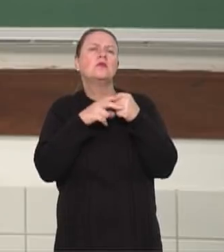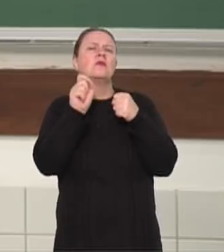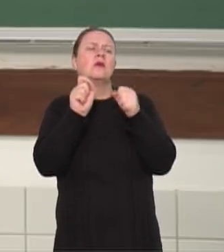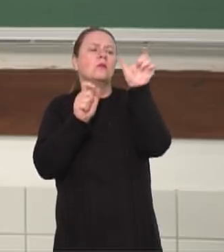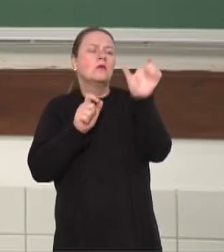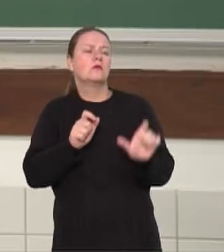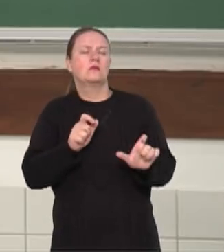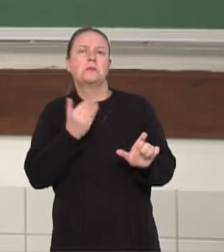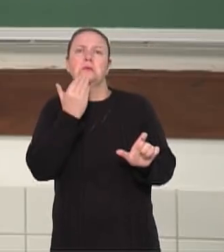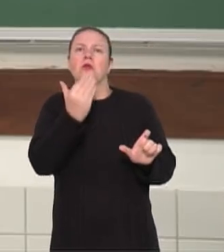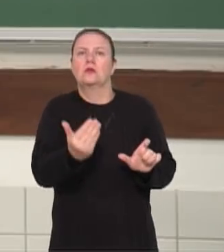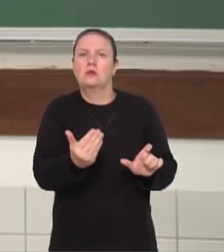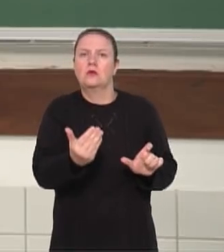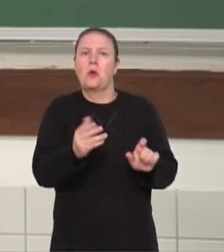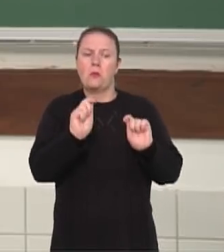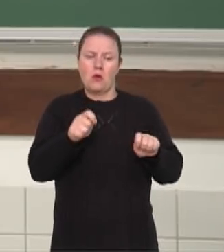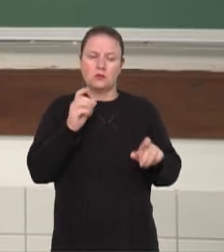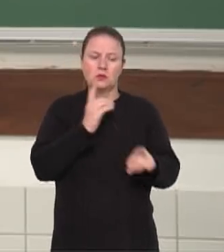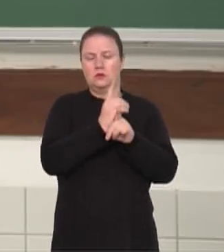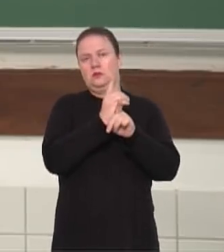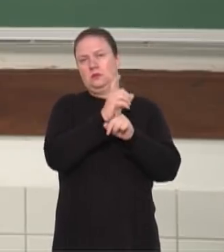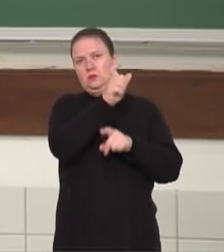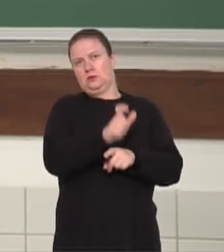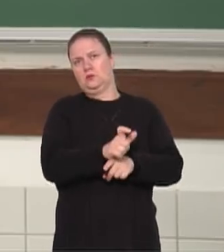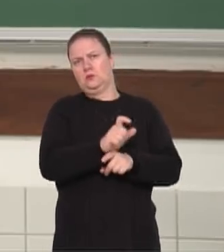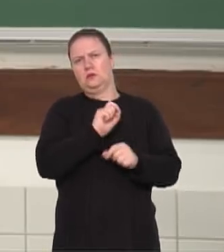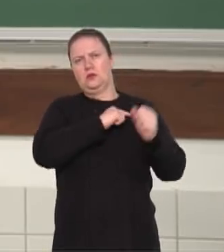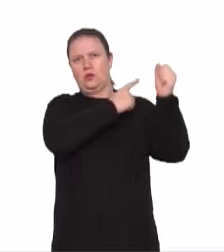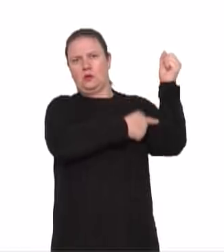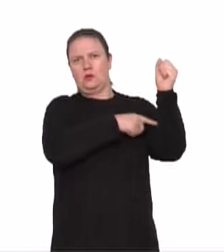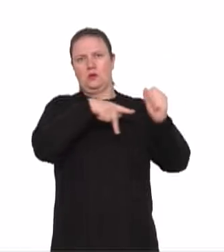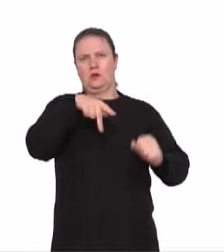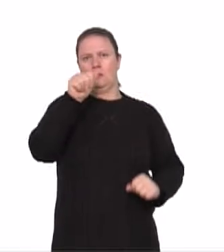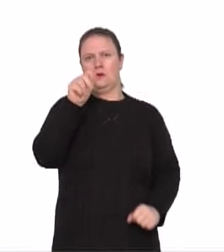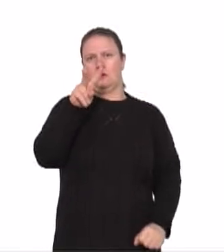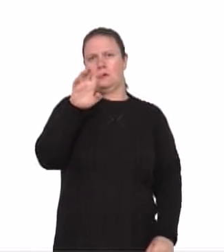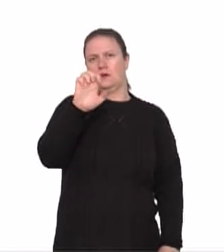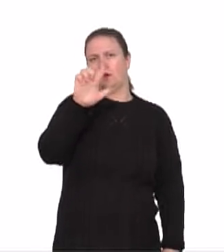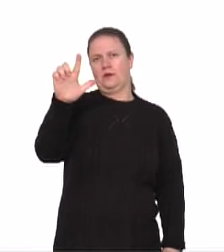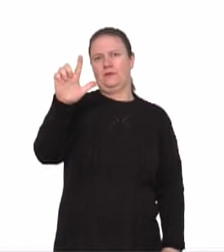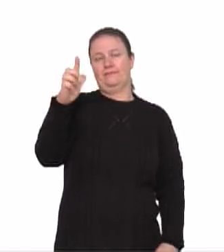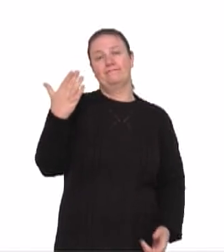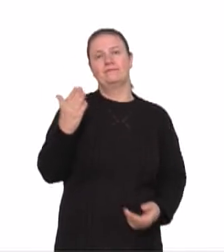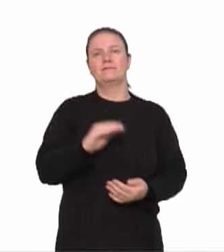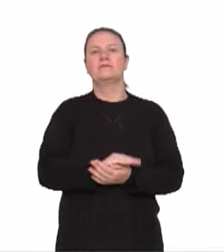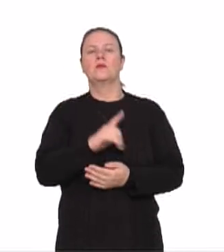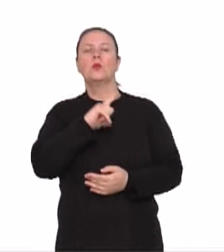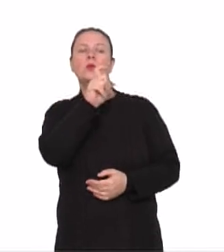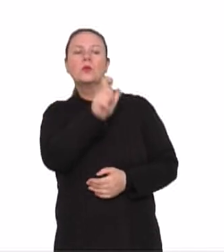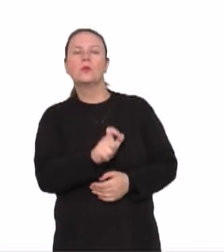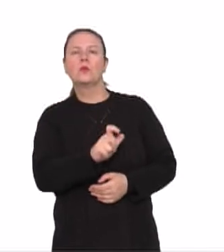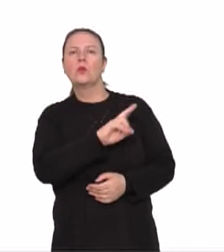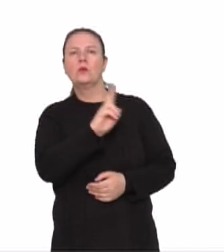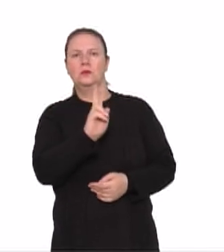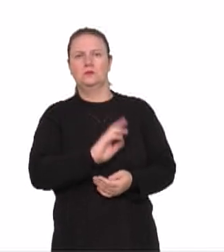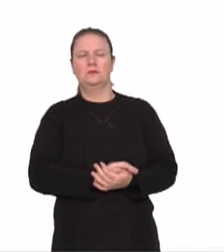posso descobrir o sujeito. Então quem solicitou as autoridades? Pavel Dolovkov. Tem o sujeito dessa